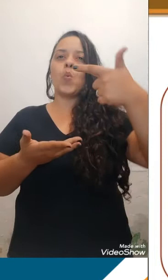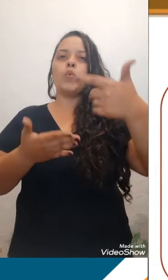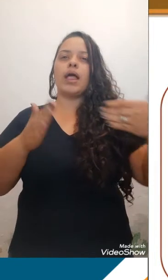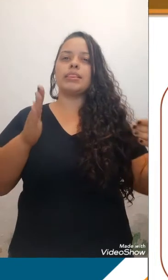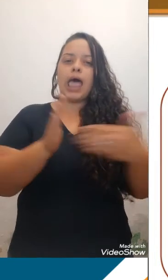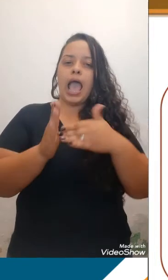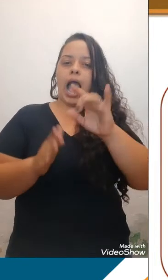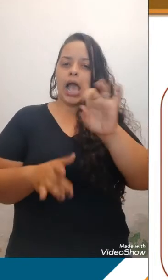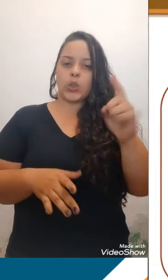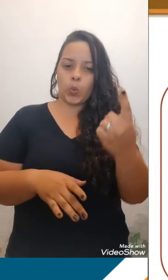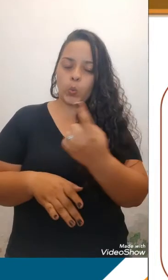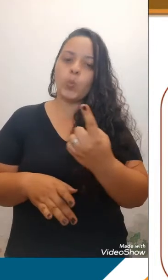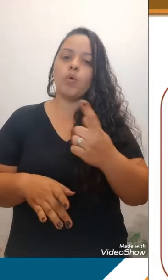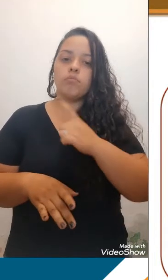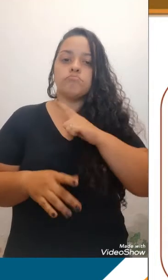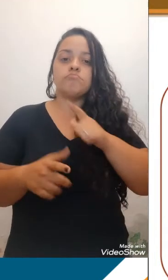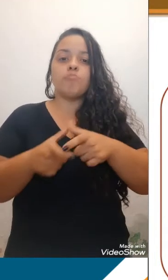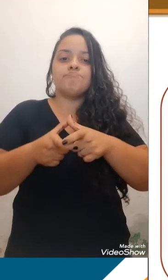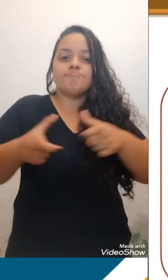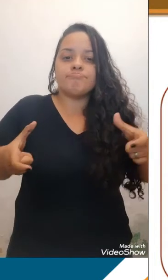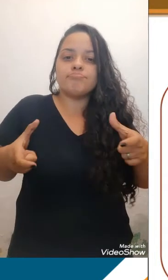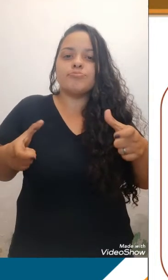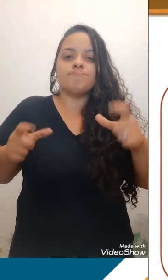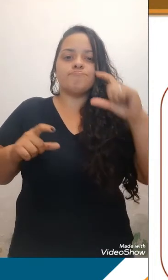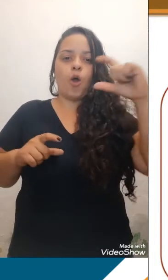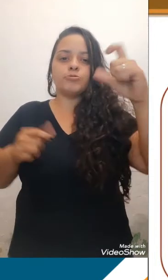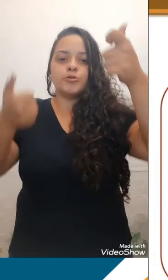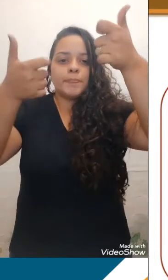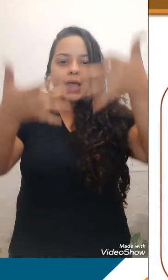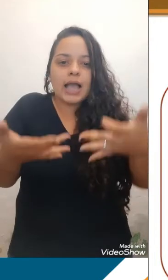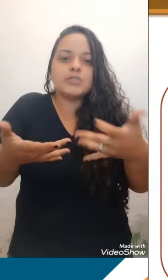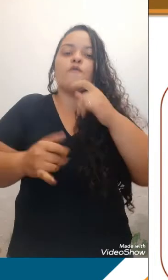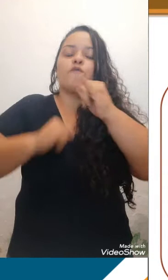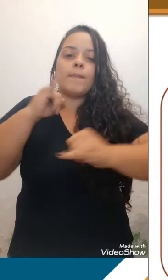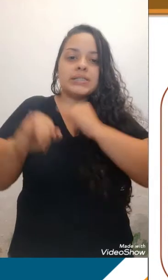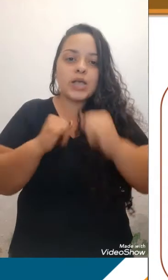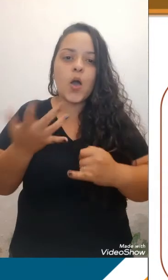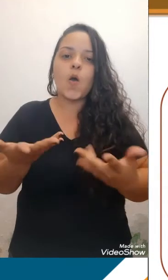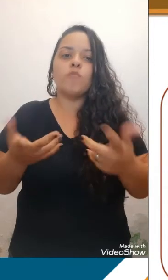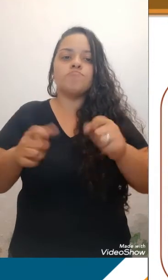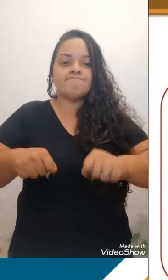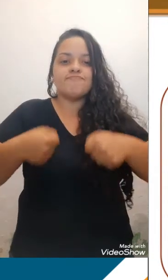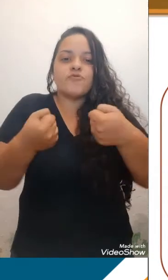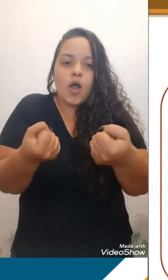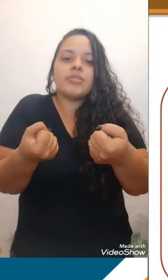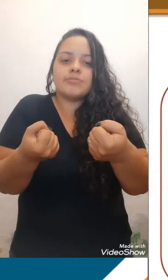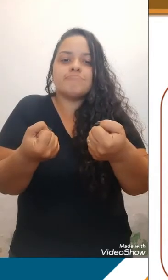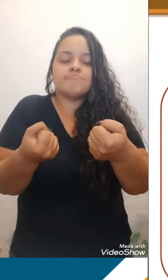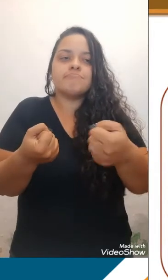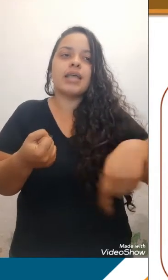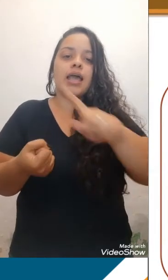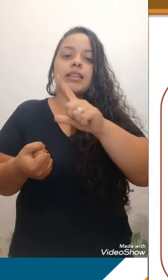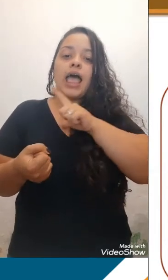segundo até cada um, é a ampliação desse tópico frasal, a explicação, informações, que fortaleçam esse